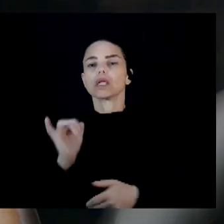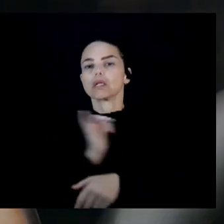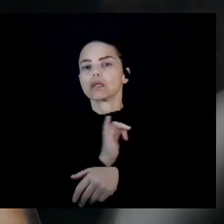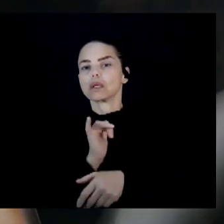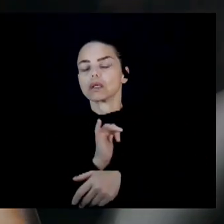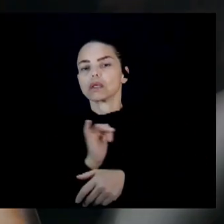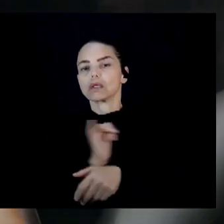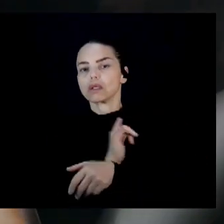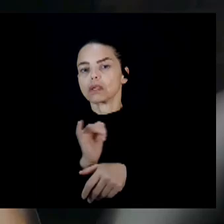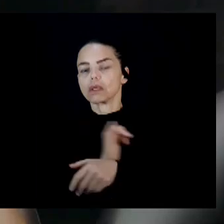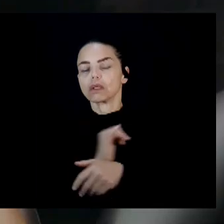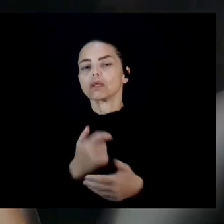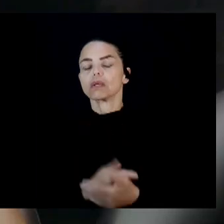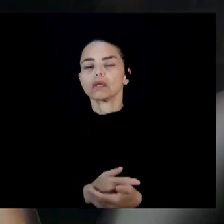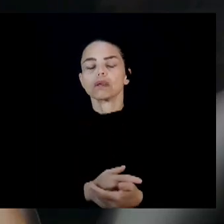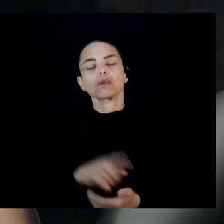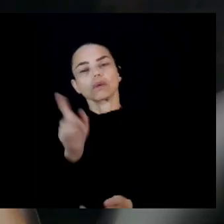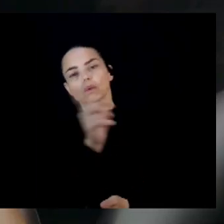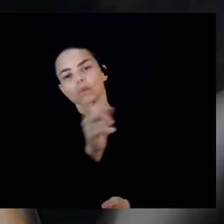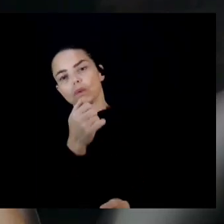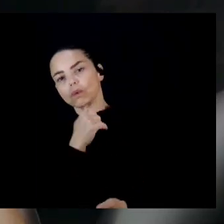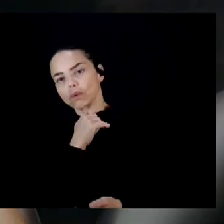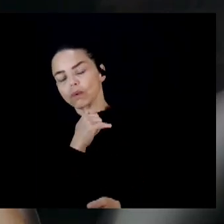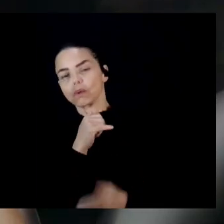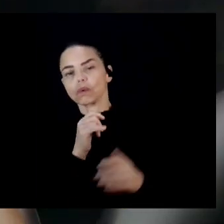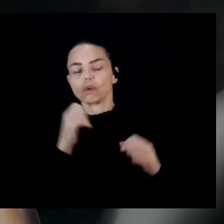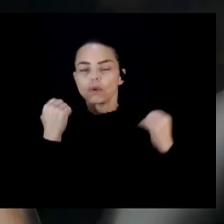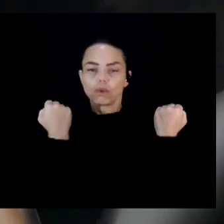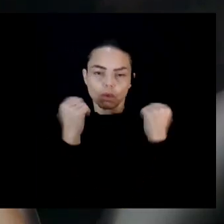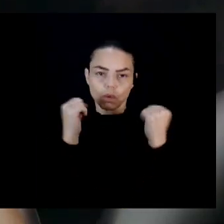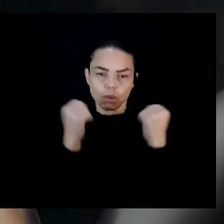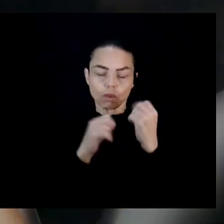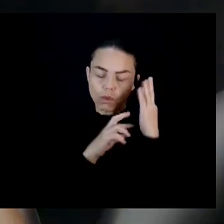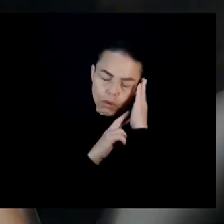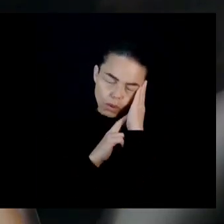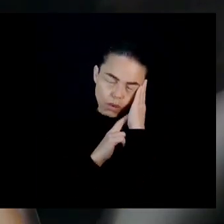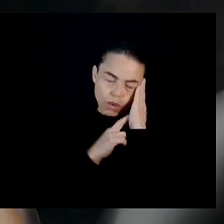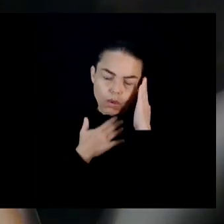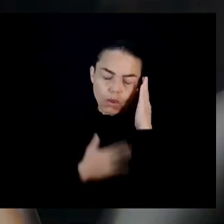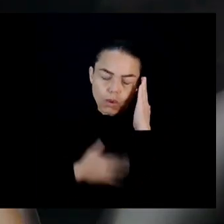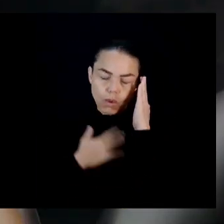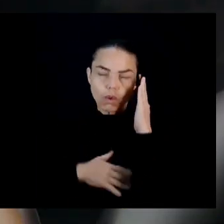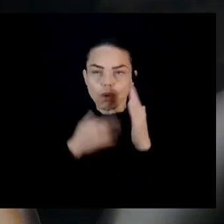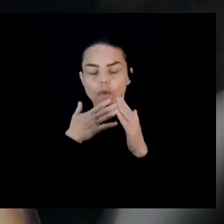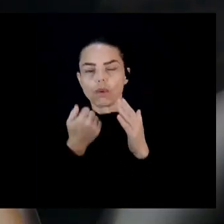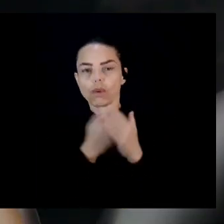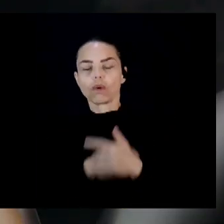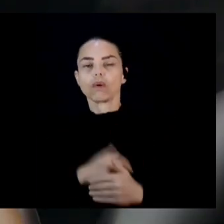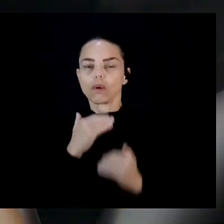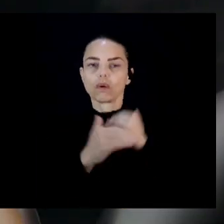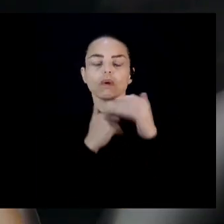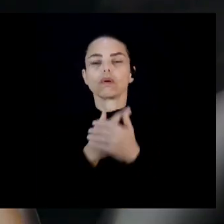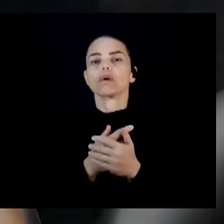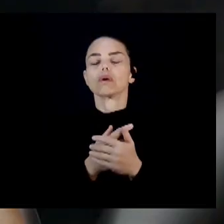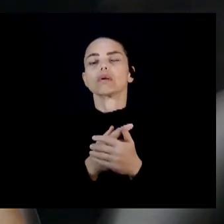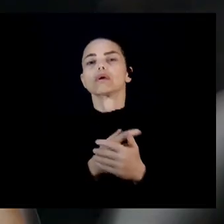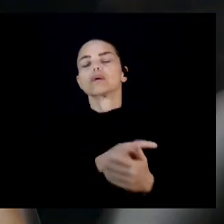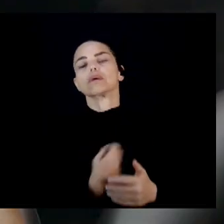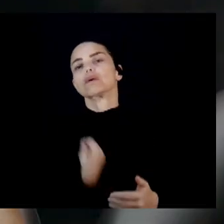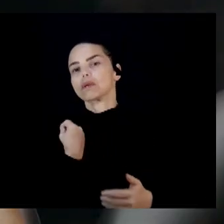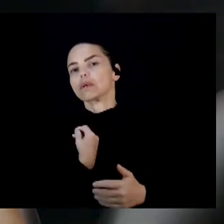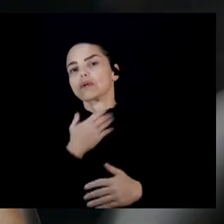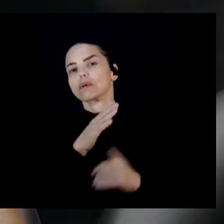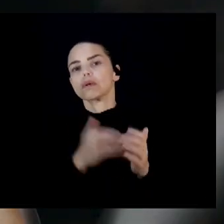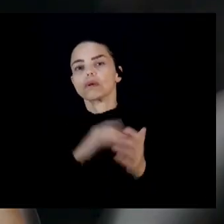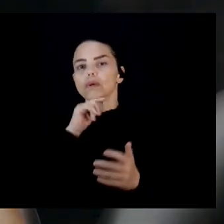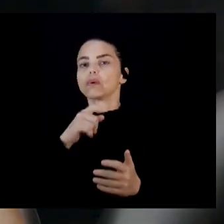fazem coisas que você não faz. Tempo de treino, sono, descanso, recuperação. Tudo isso é contexto que a maioria das pessoas não conseguem